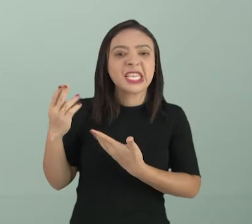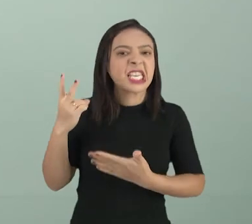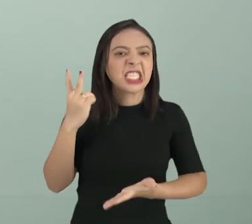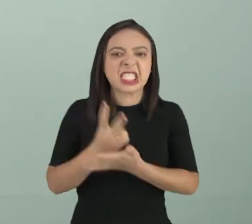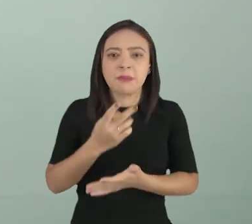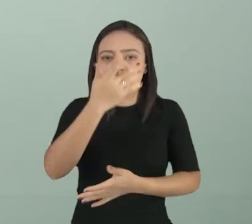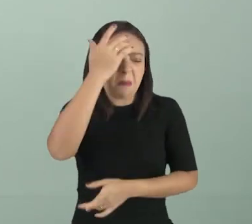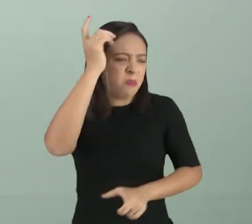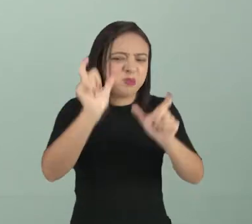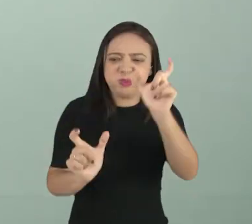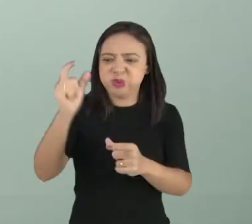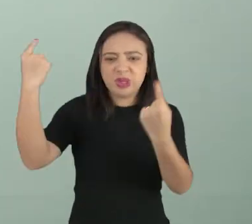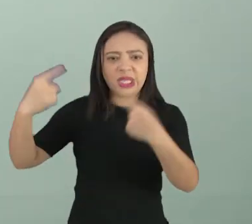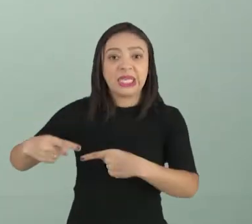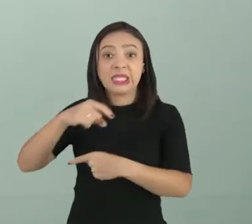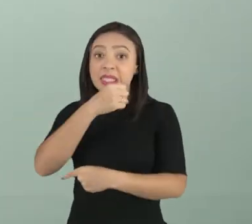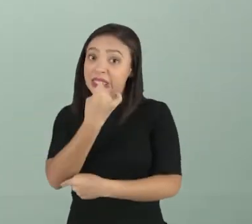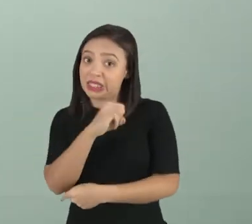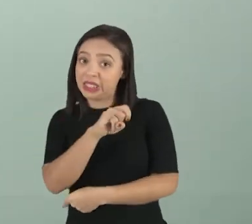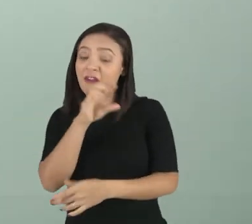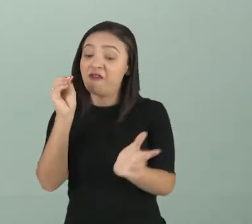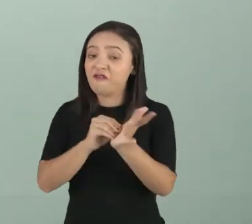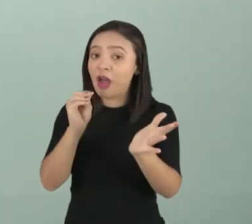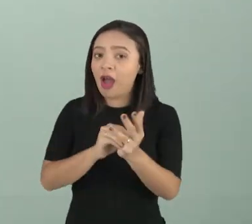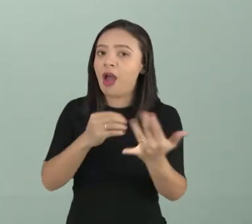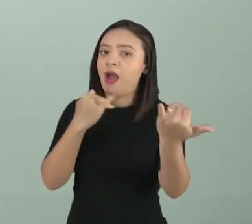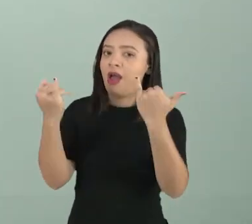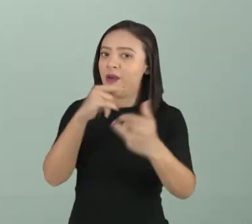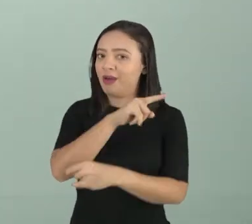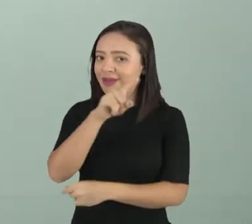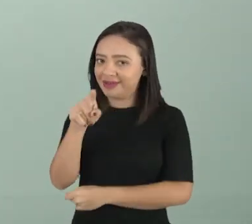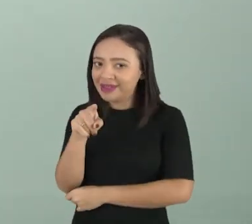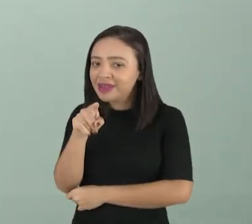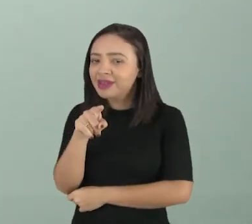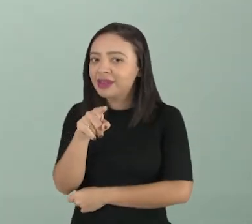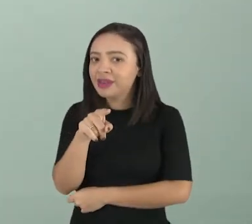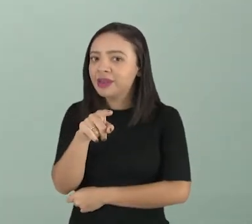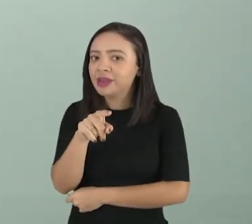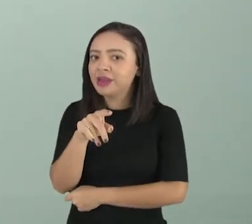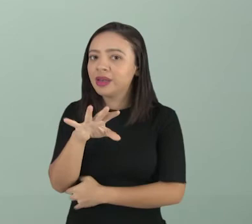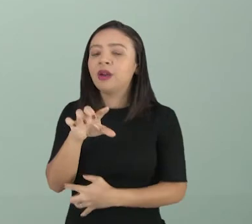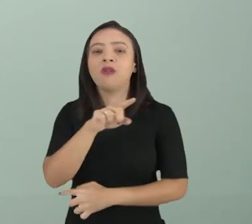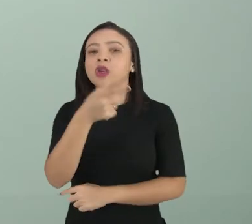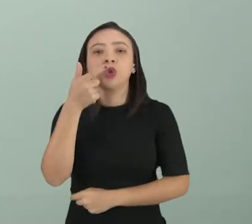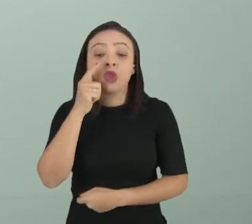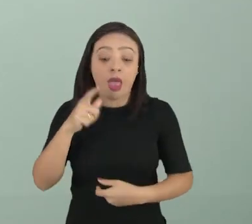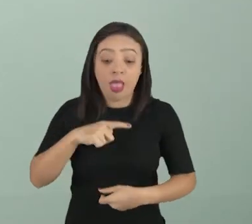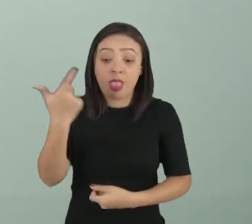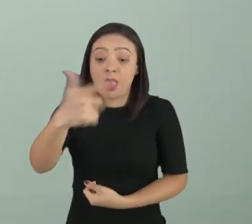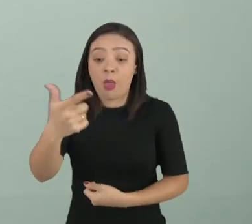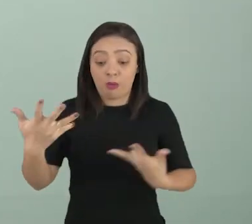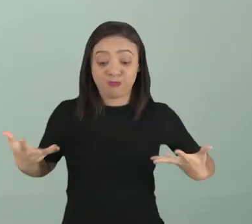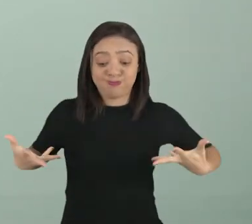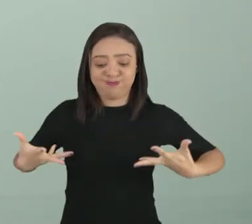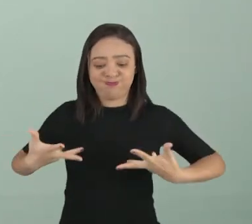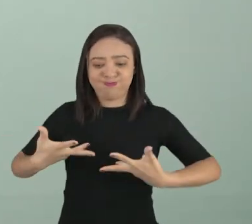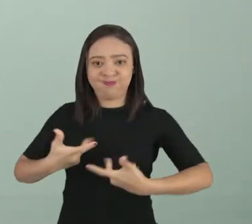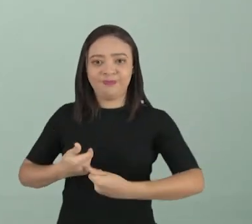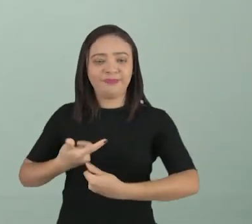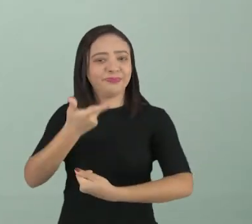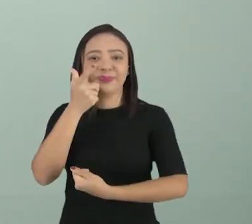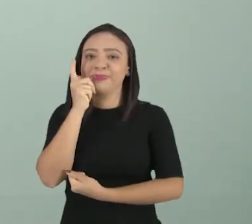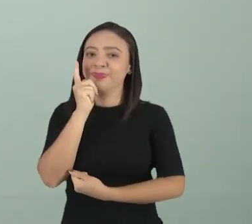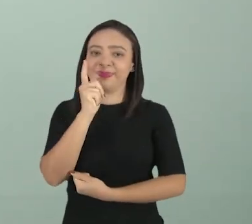competitivo Se você não se instruir Se você não for é capacitado você